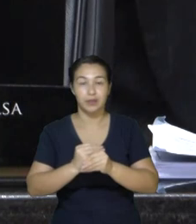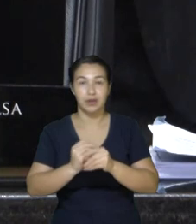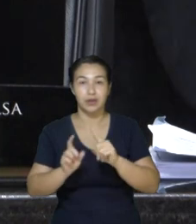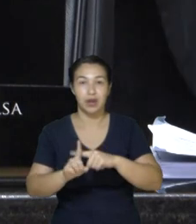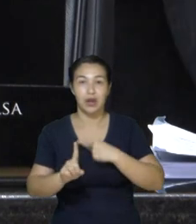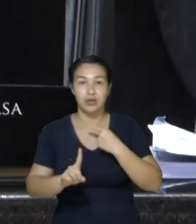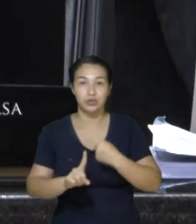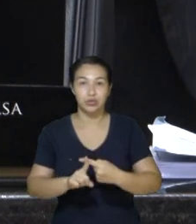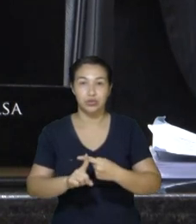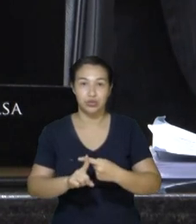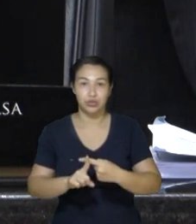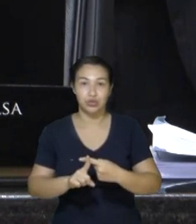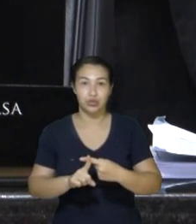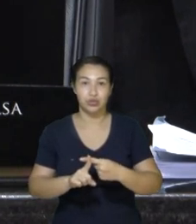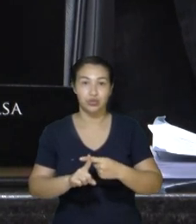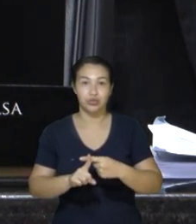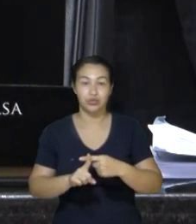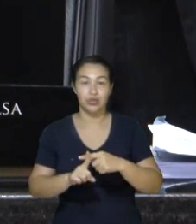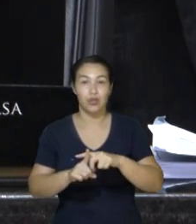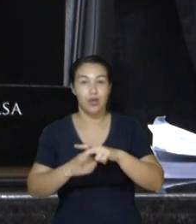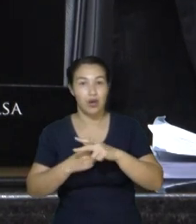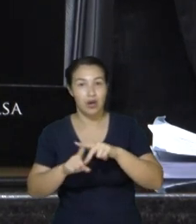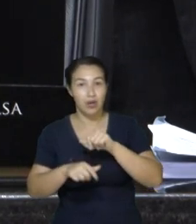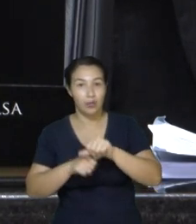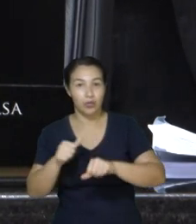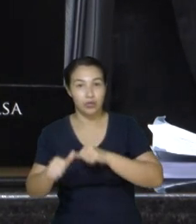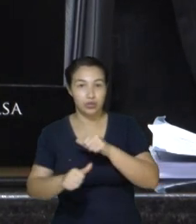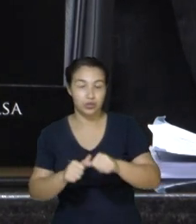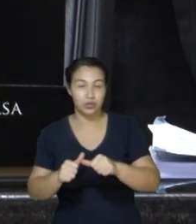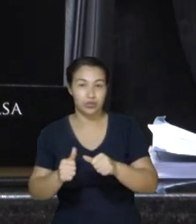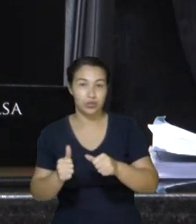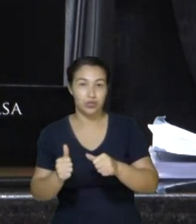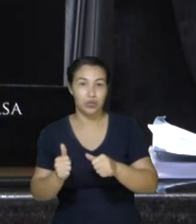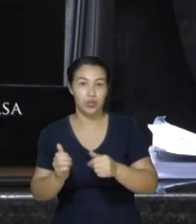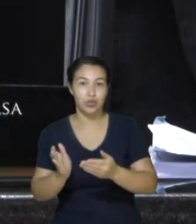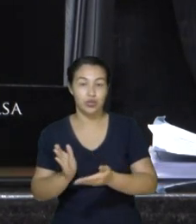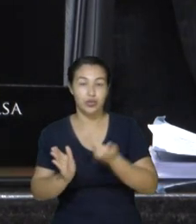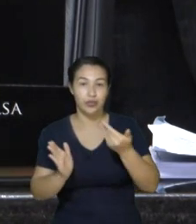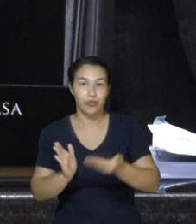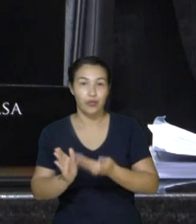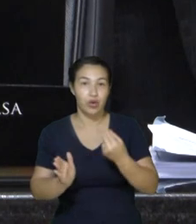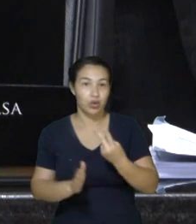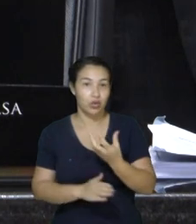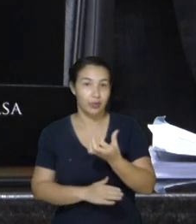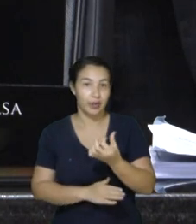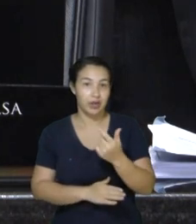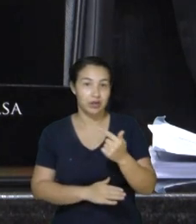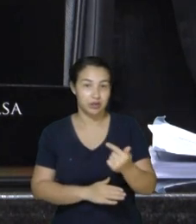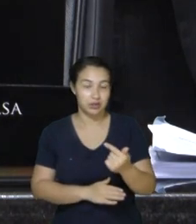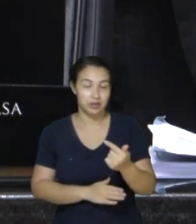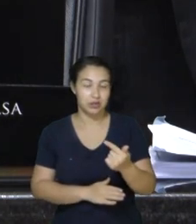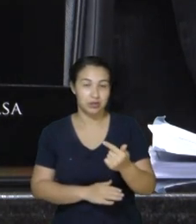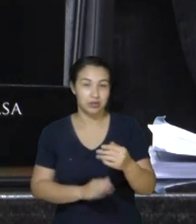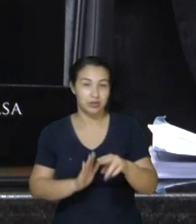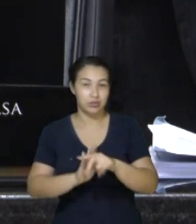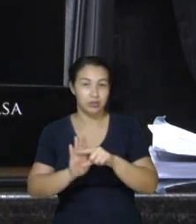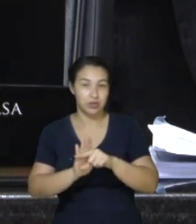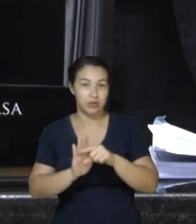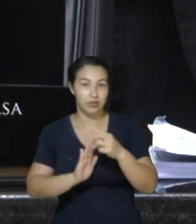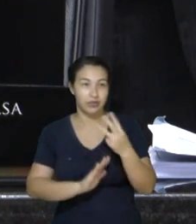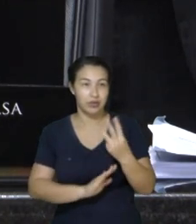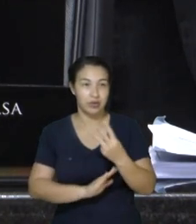aditiva corretiva de folhas 267, que acrescenta o parágrafo 3º ao